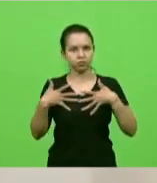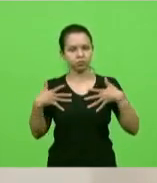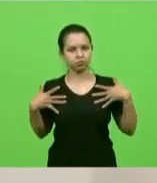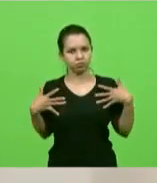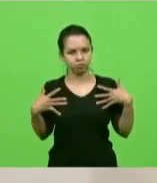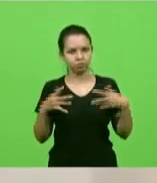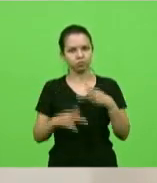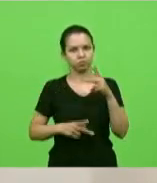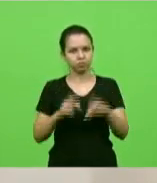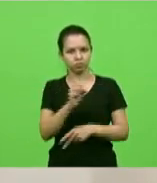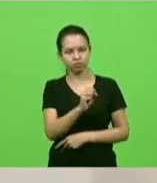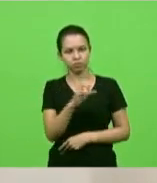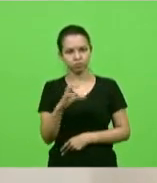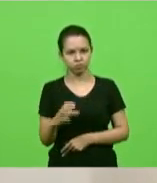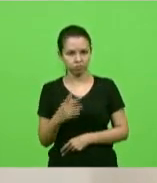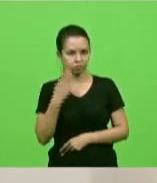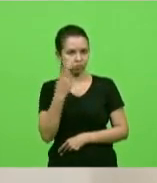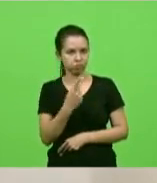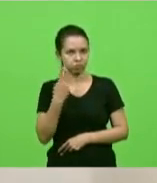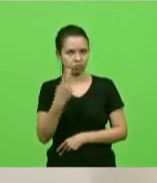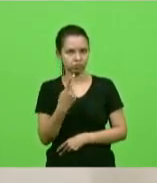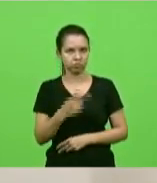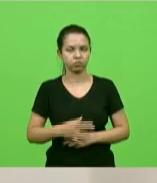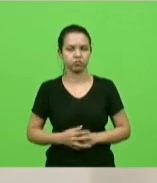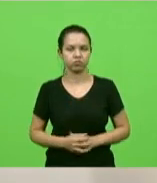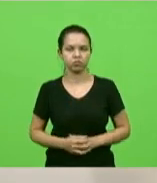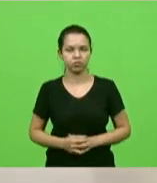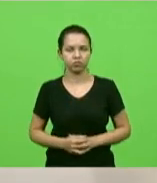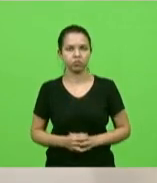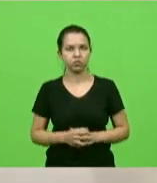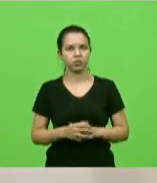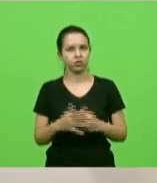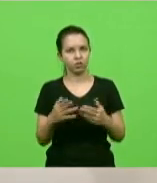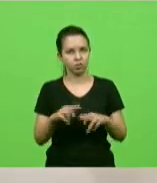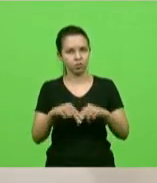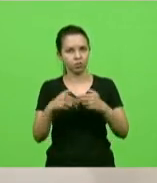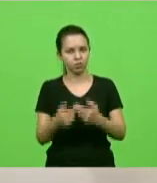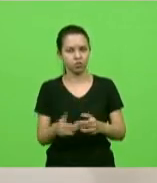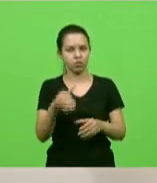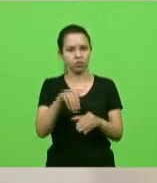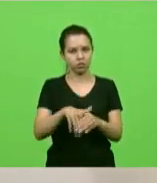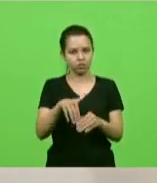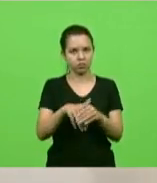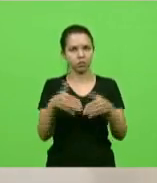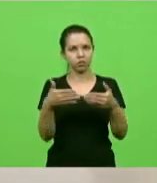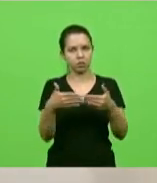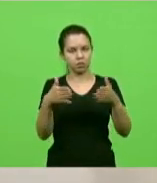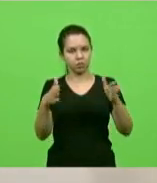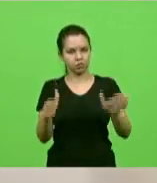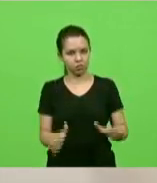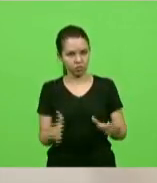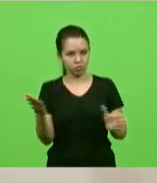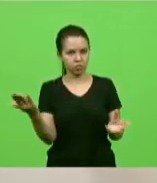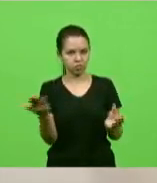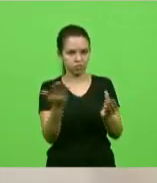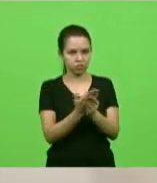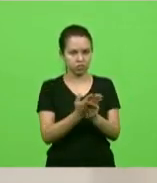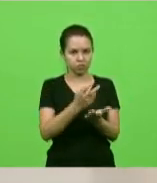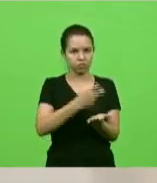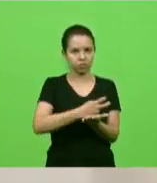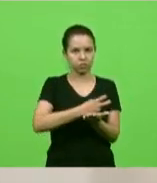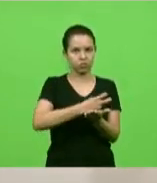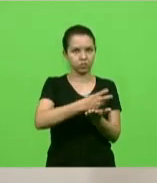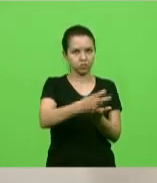catarinenses enquanto parlamentar. Assim sendo, votei pela abertura deste processo de impeachment para que o